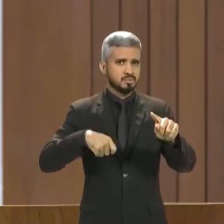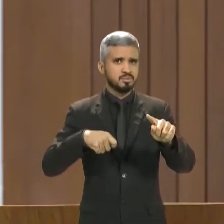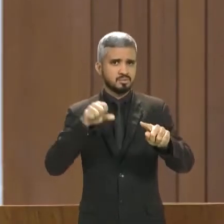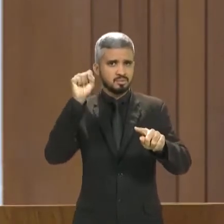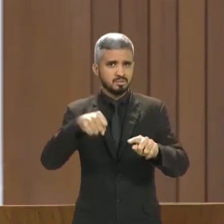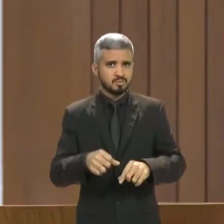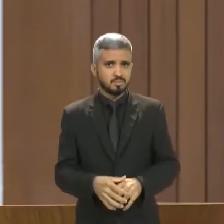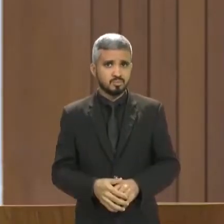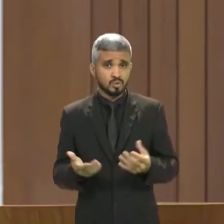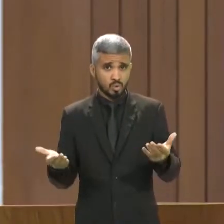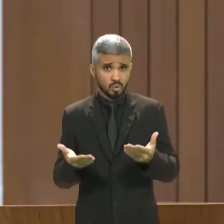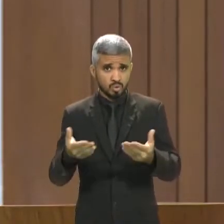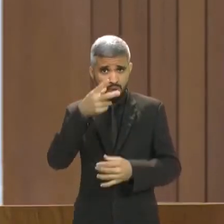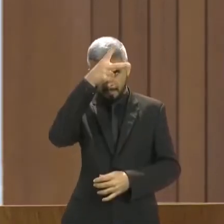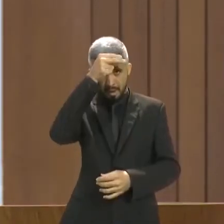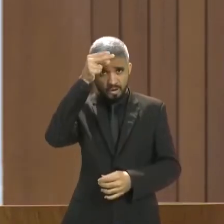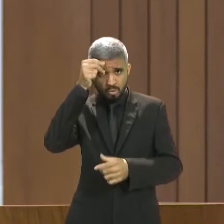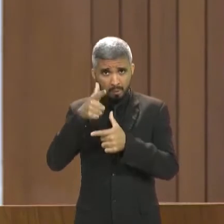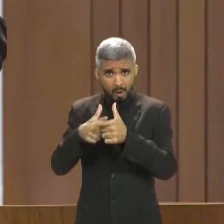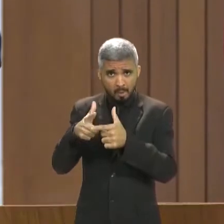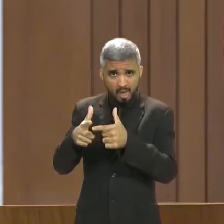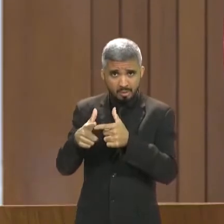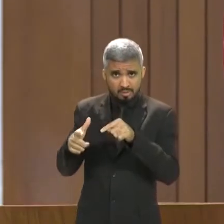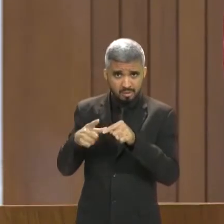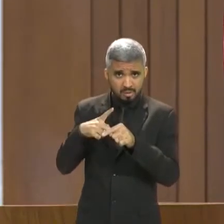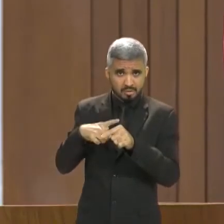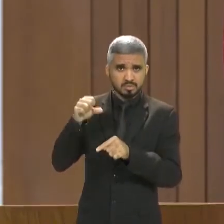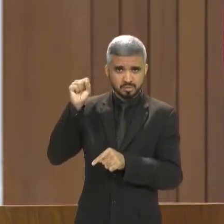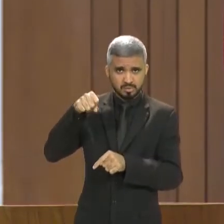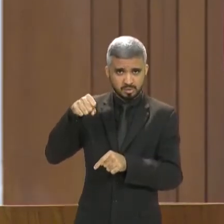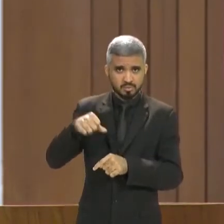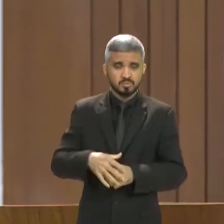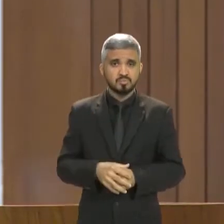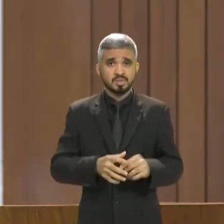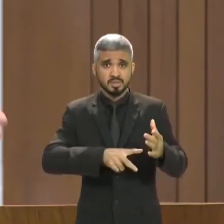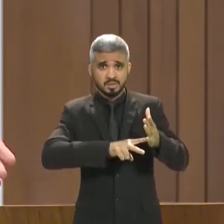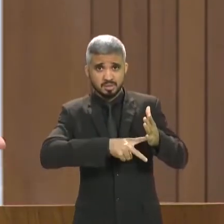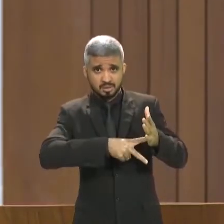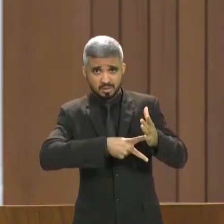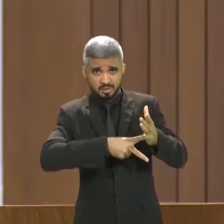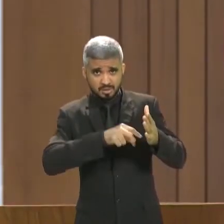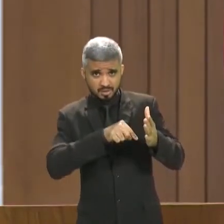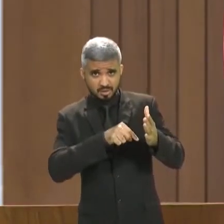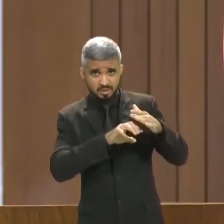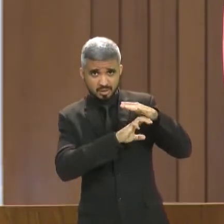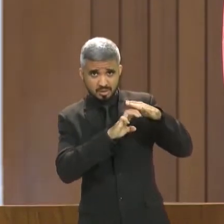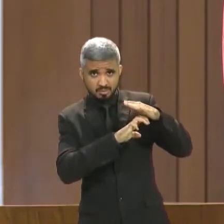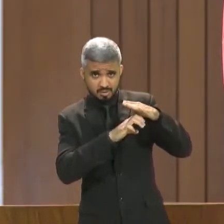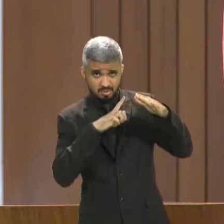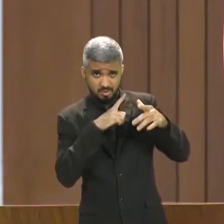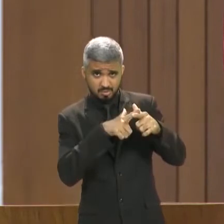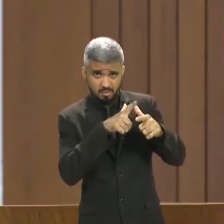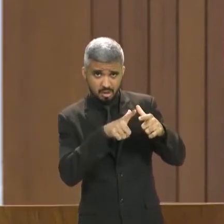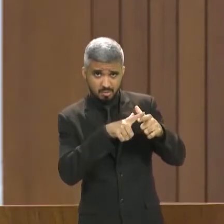problema hoje é o sistema hoje o sindicato das empresas têm problemas tem o